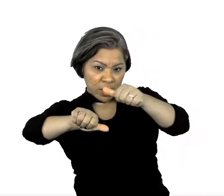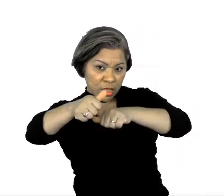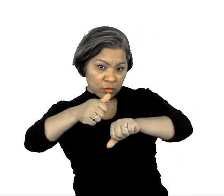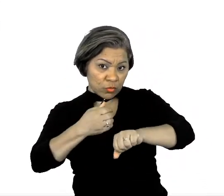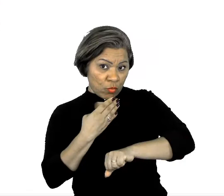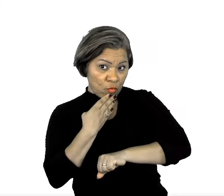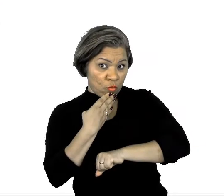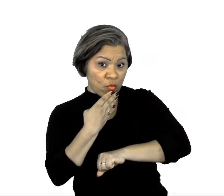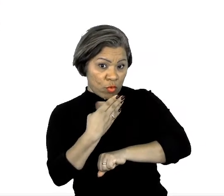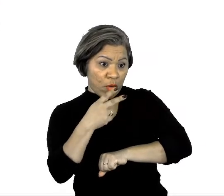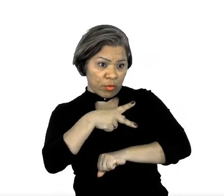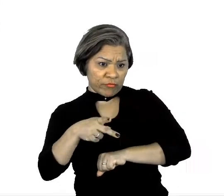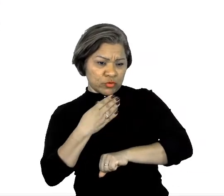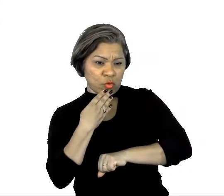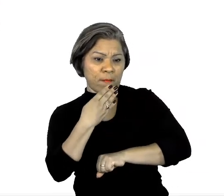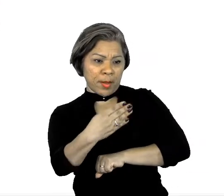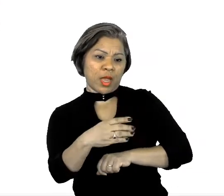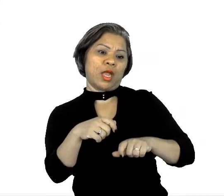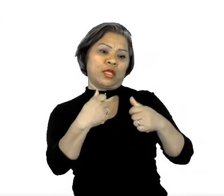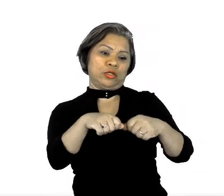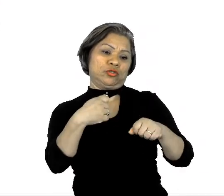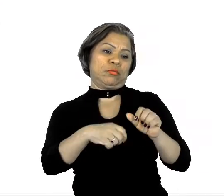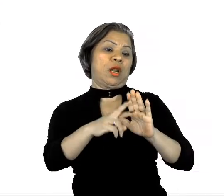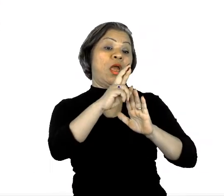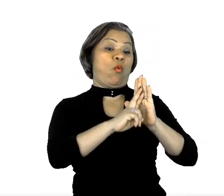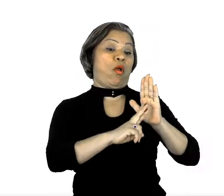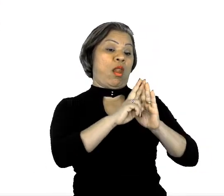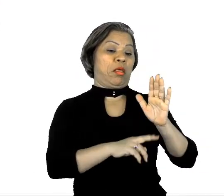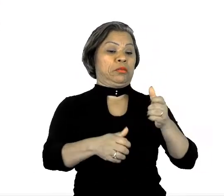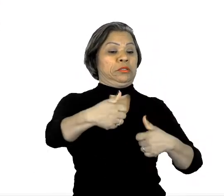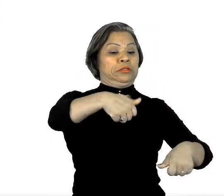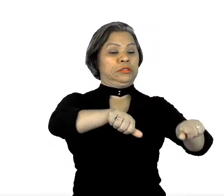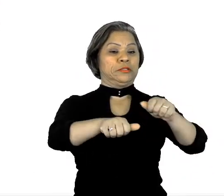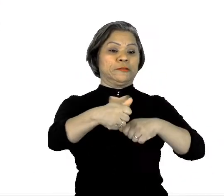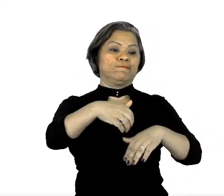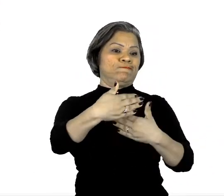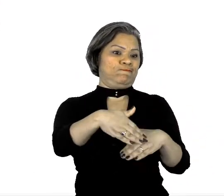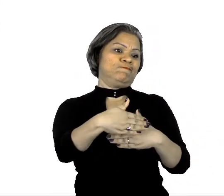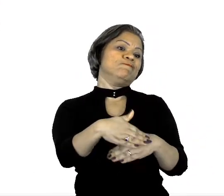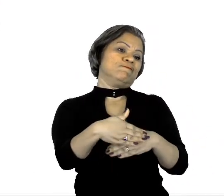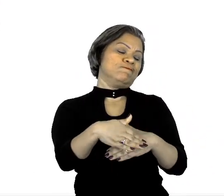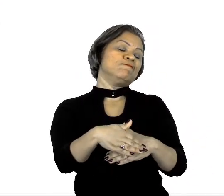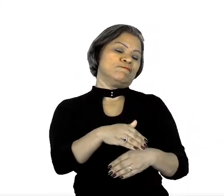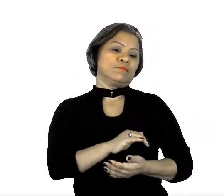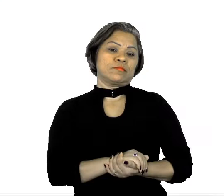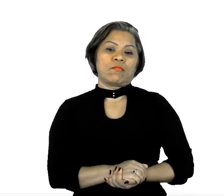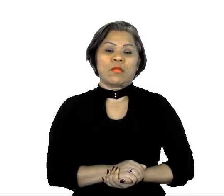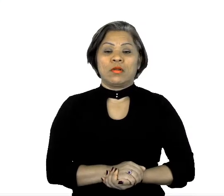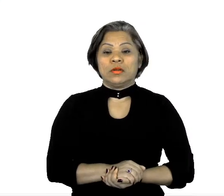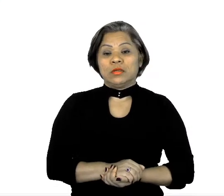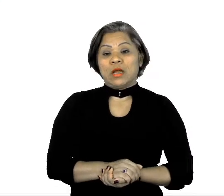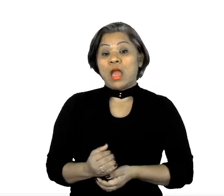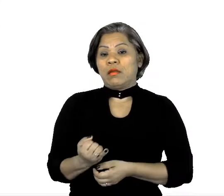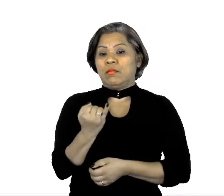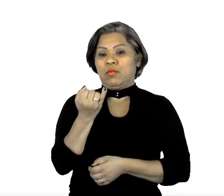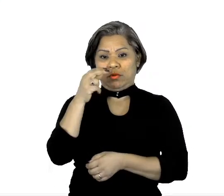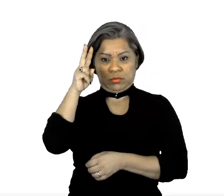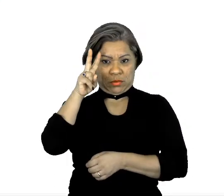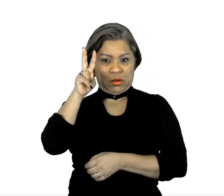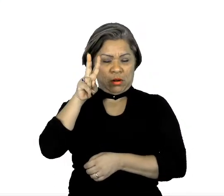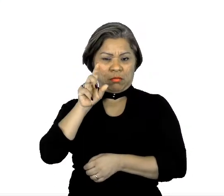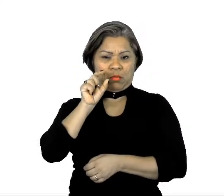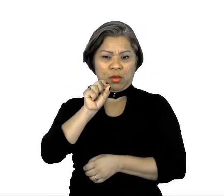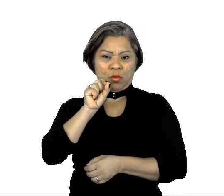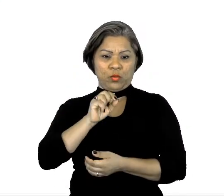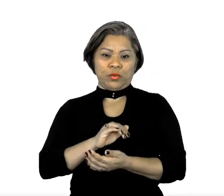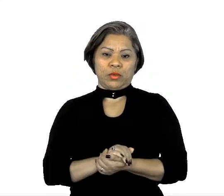vai ser avaliado através daquele relatório lá, tá? É caráter avaliativo. Importante lembrar que,